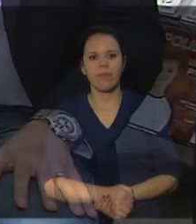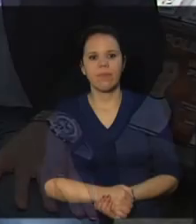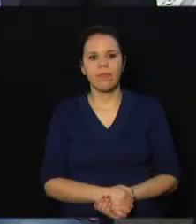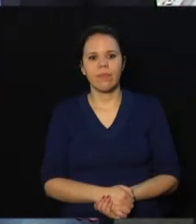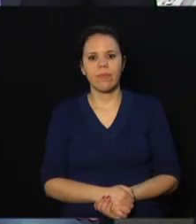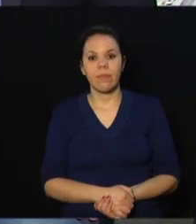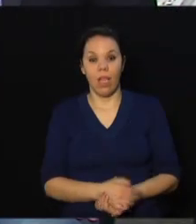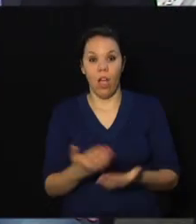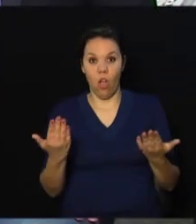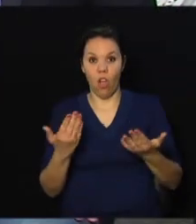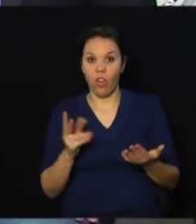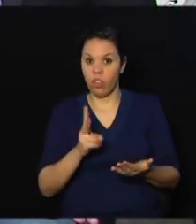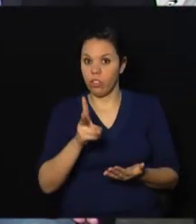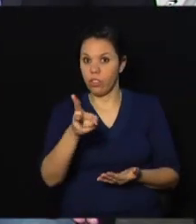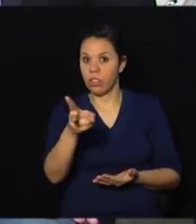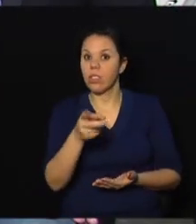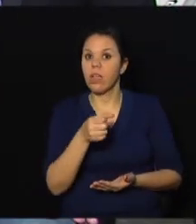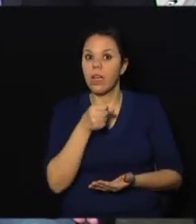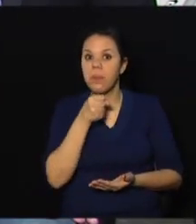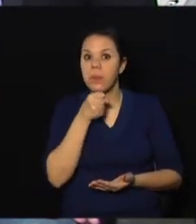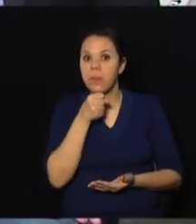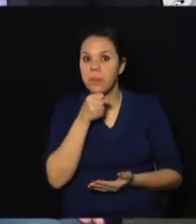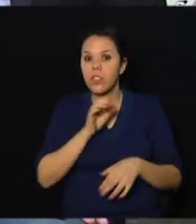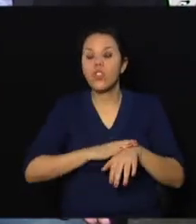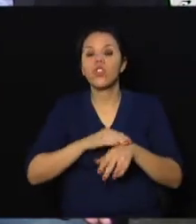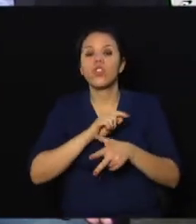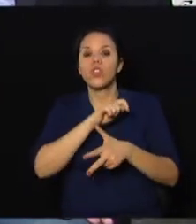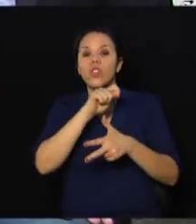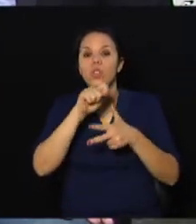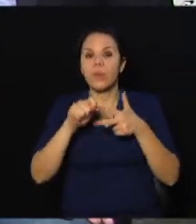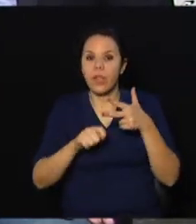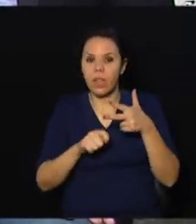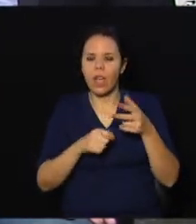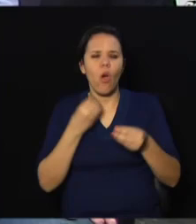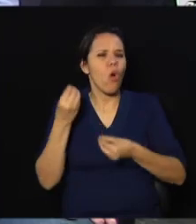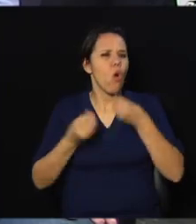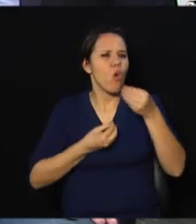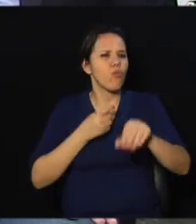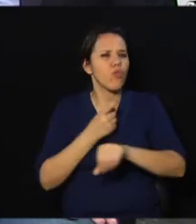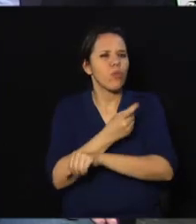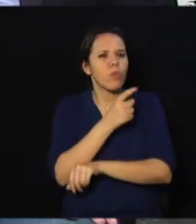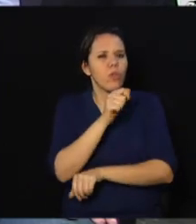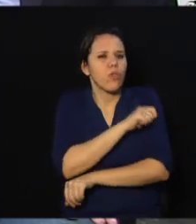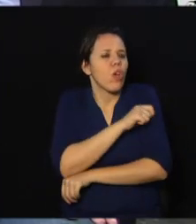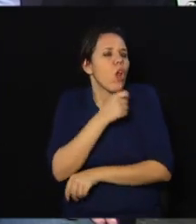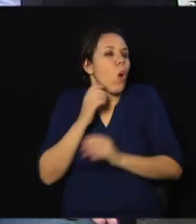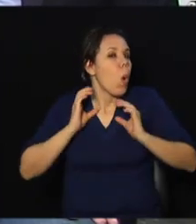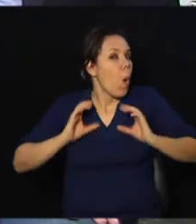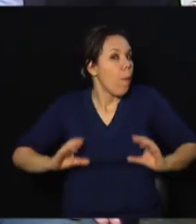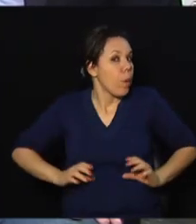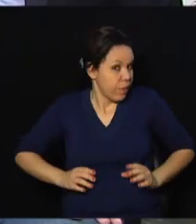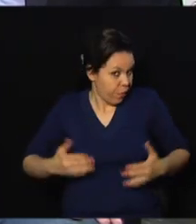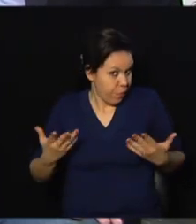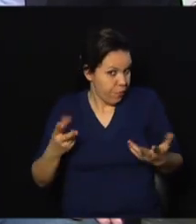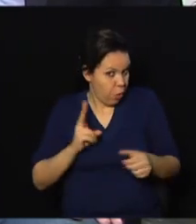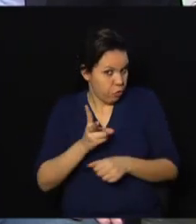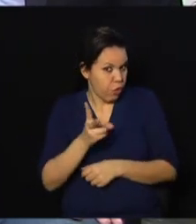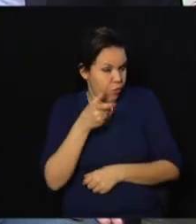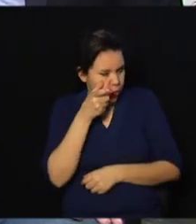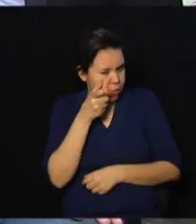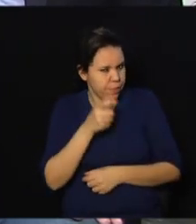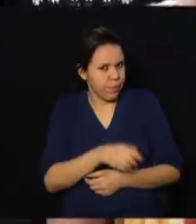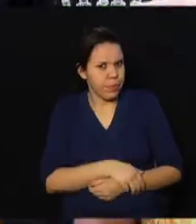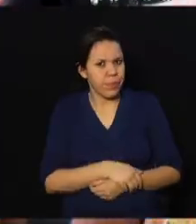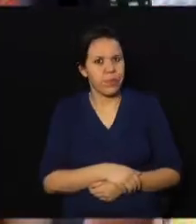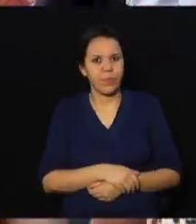A gente vai continuar aí nessa reportagem sobre o Enem para descobrir como os alunos estão se comportando. Vamos continuar